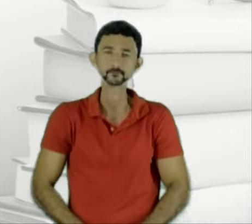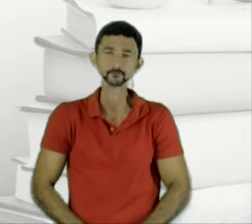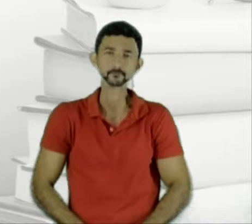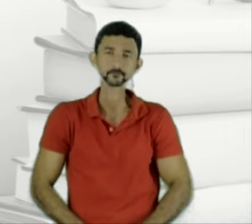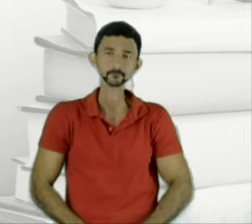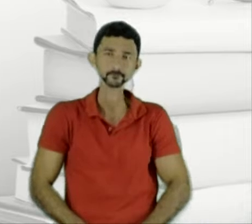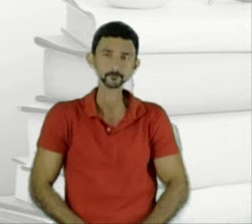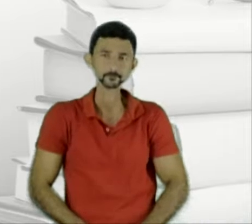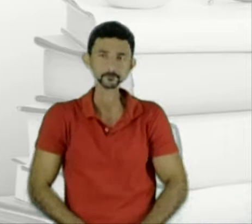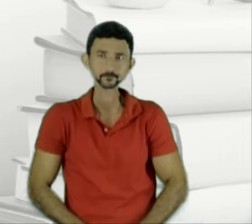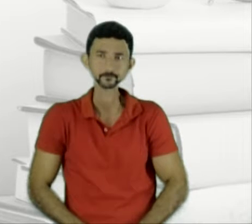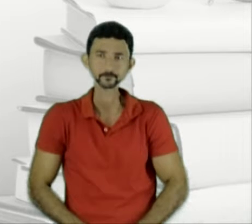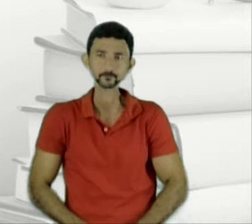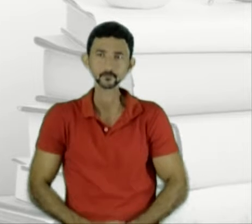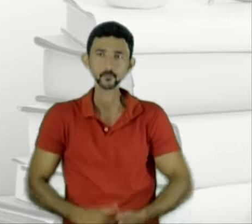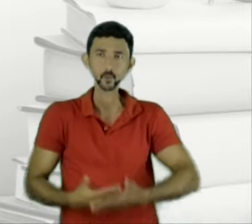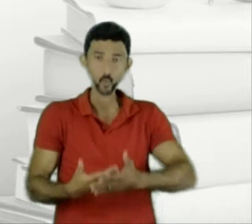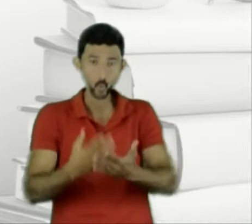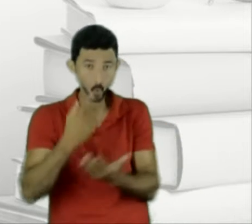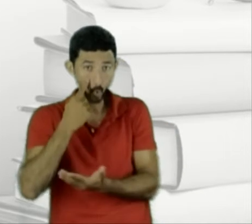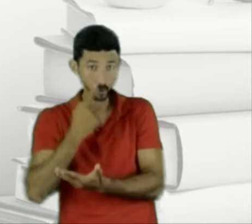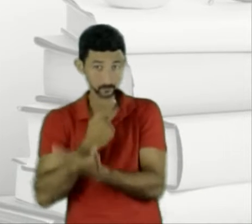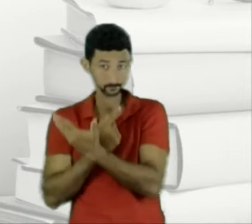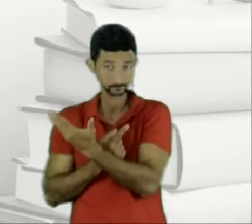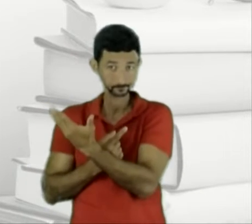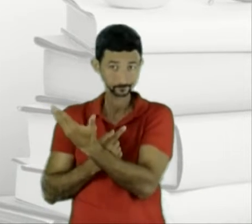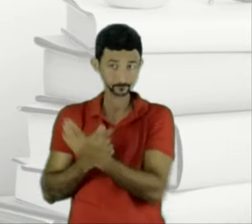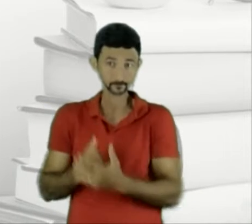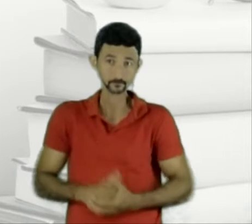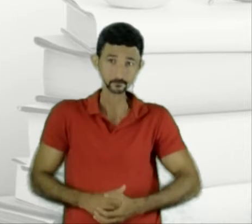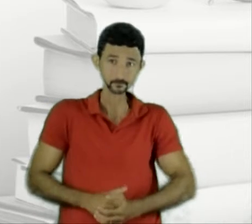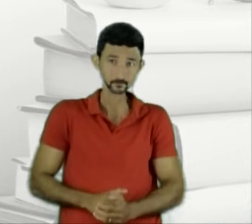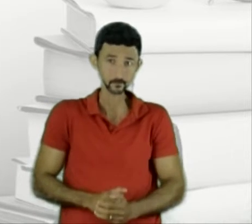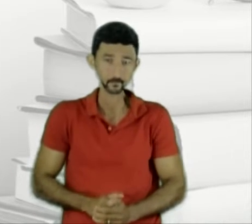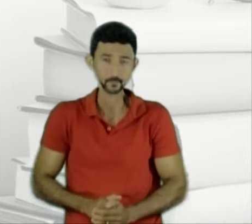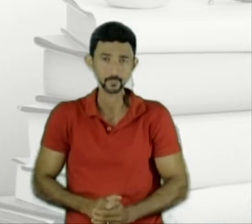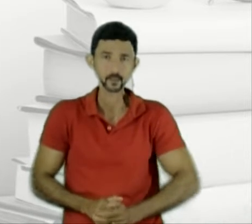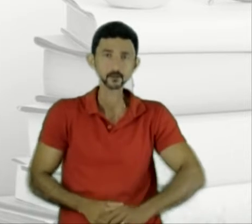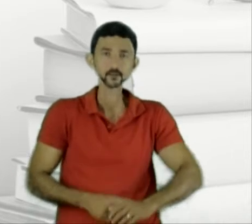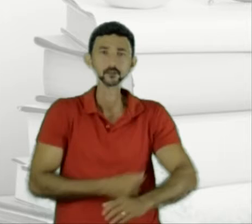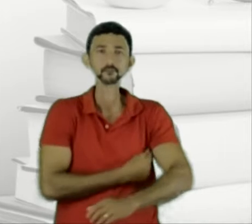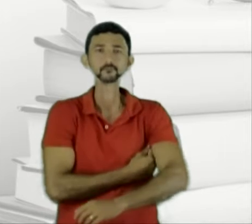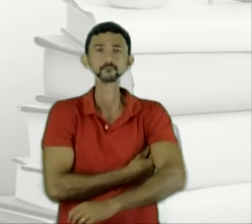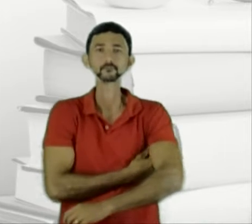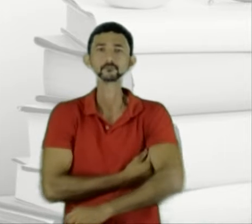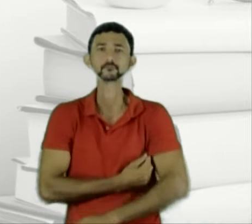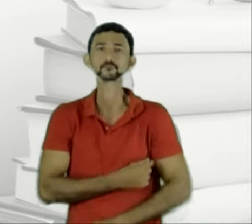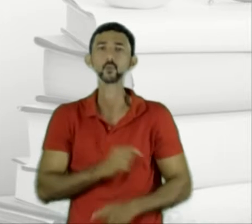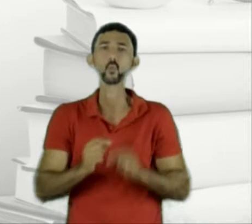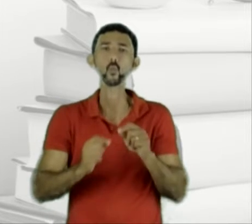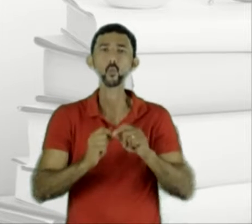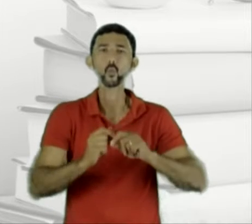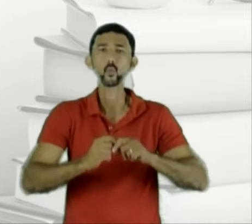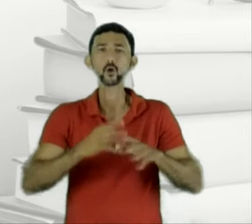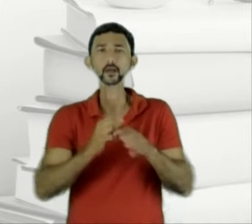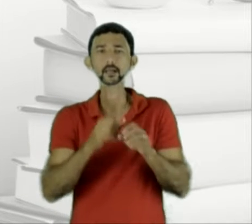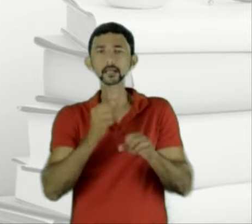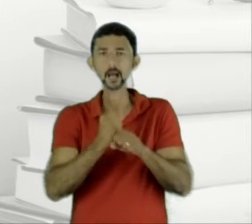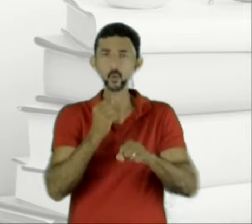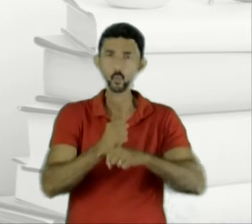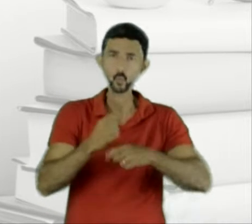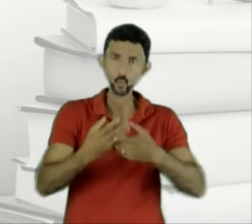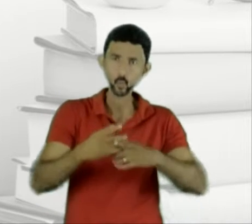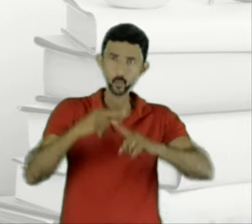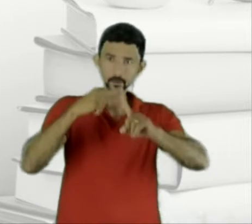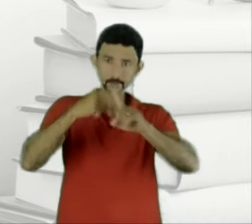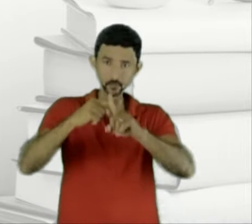monômio? Então vamos acompanhar. Se um monômio não é nulo, então seu grau é dado pela